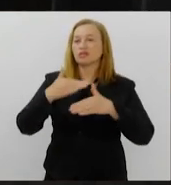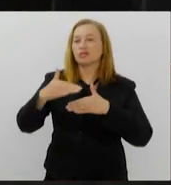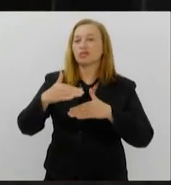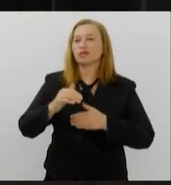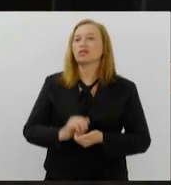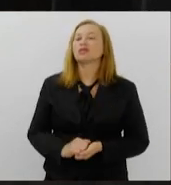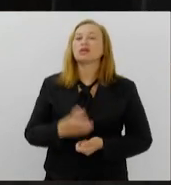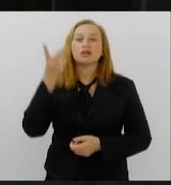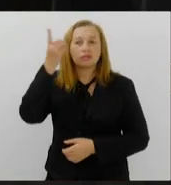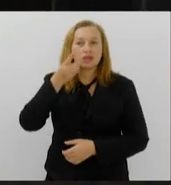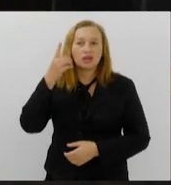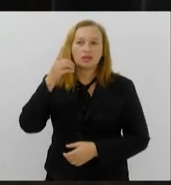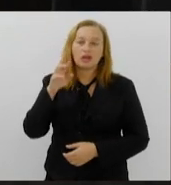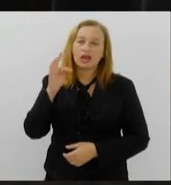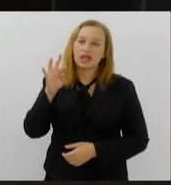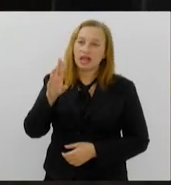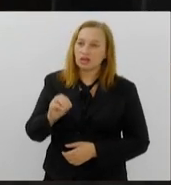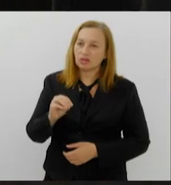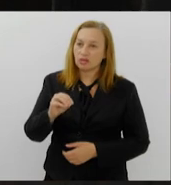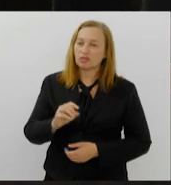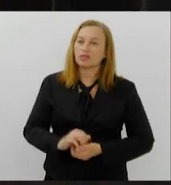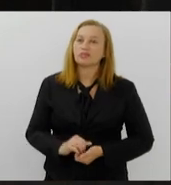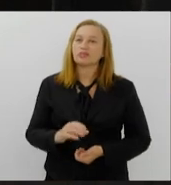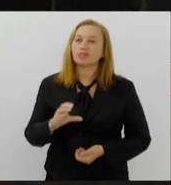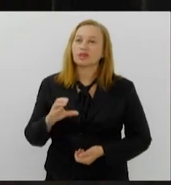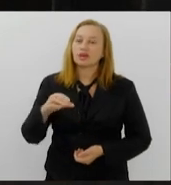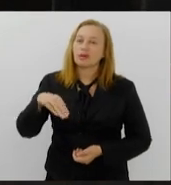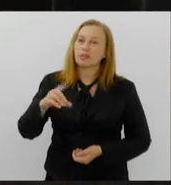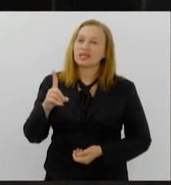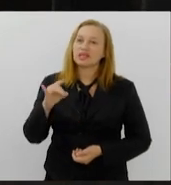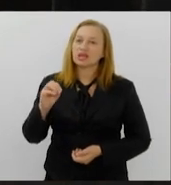Renato Machado. Carlos Macedo.